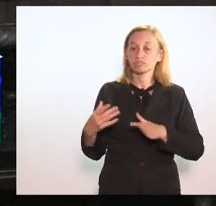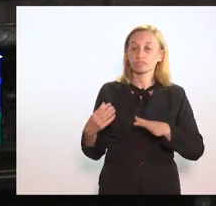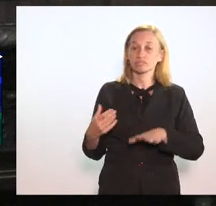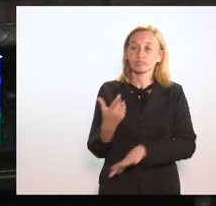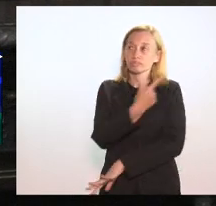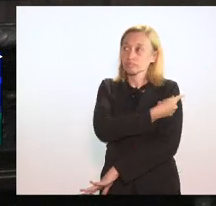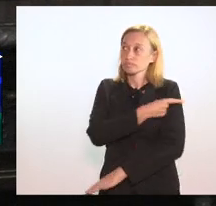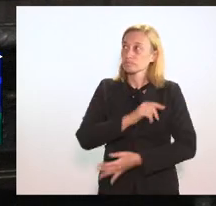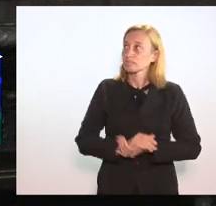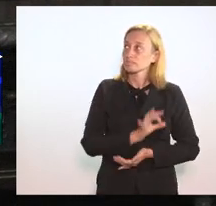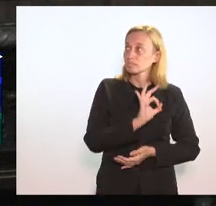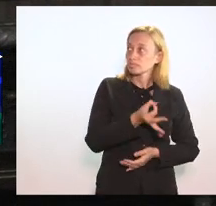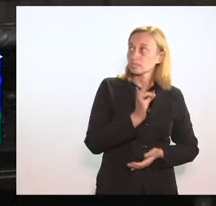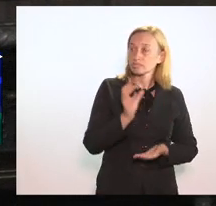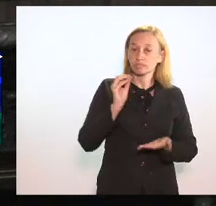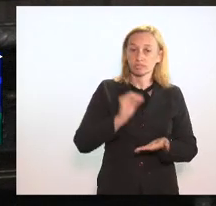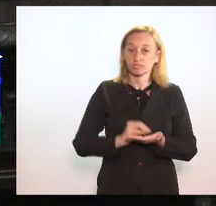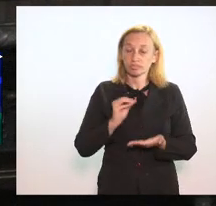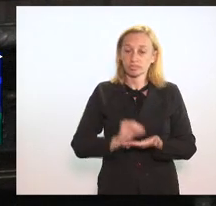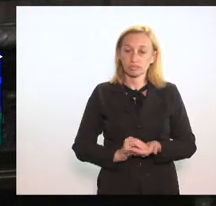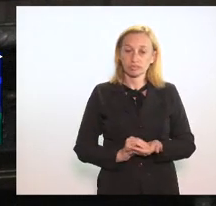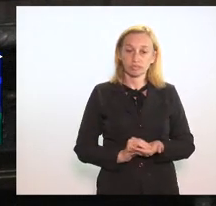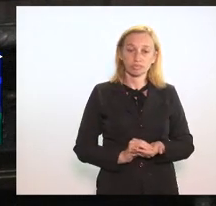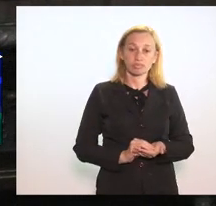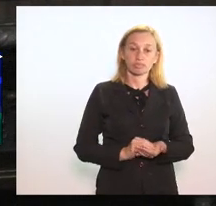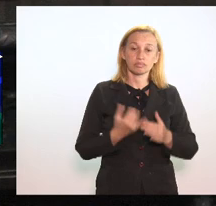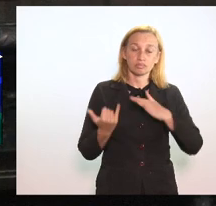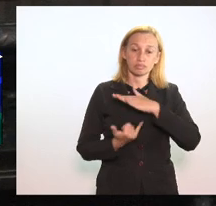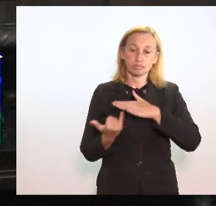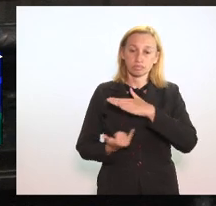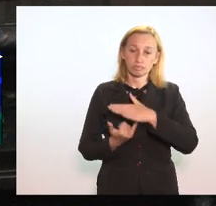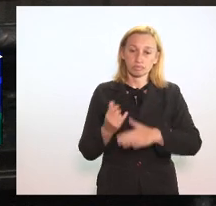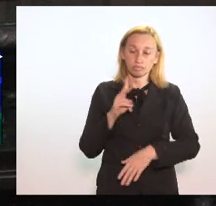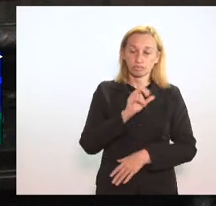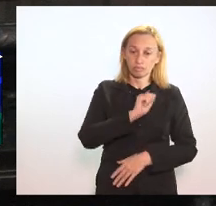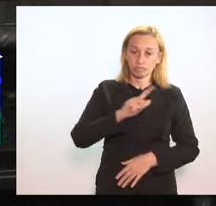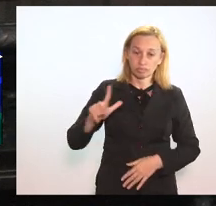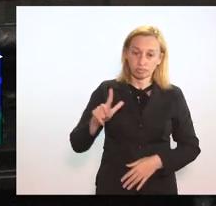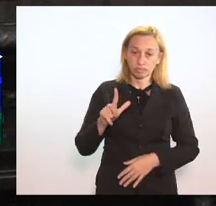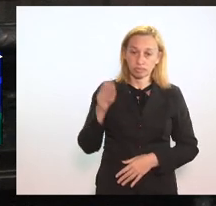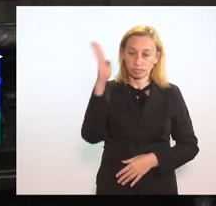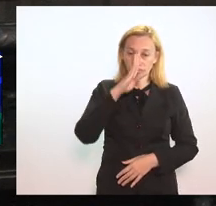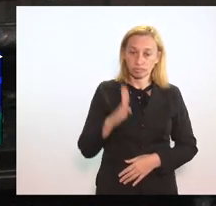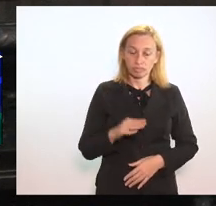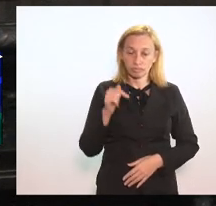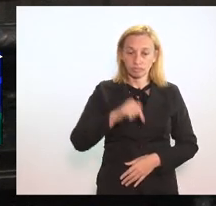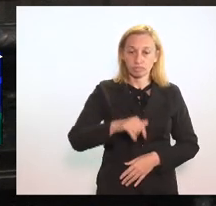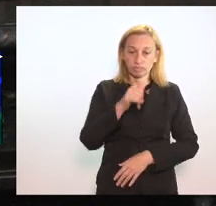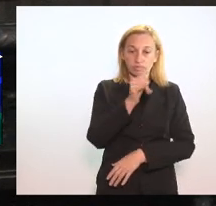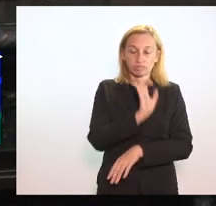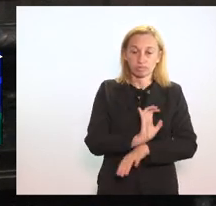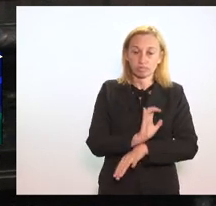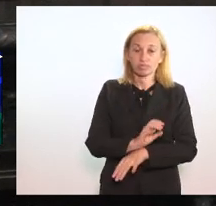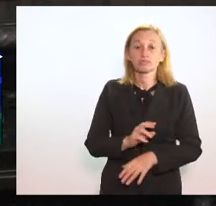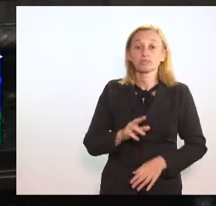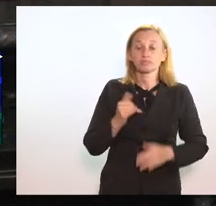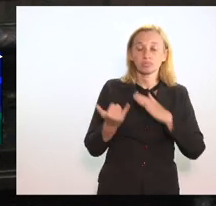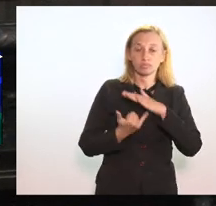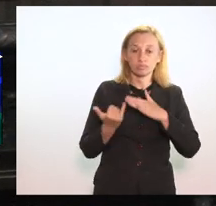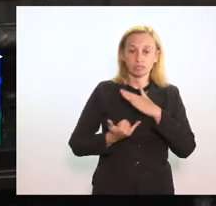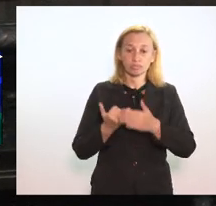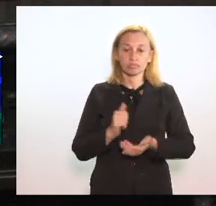recentemente da falta de protagonismo do Instituto Vital Brazil sediado aqui no nosso estado Instituto